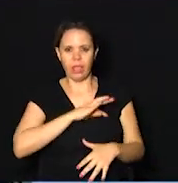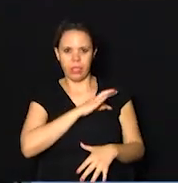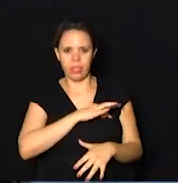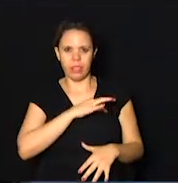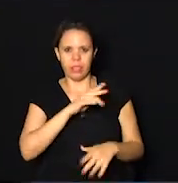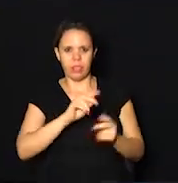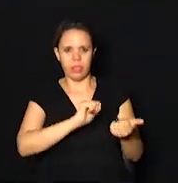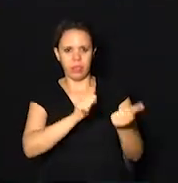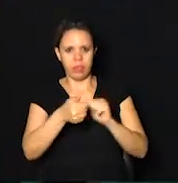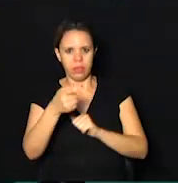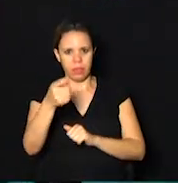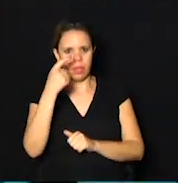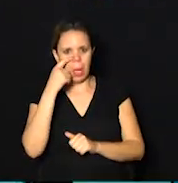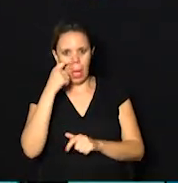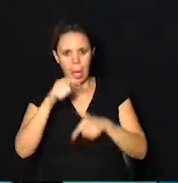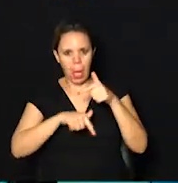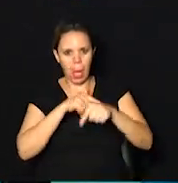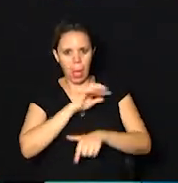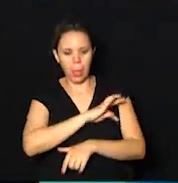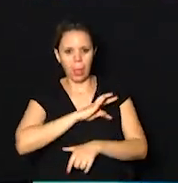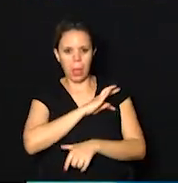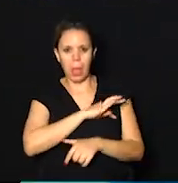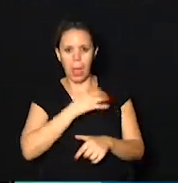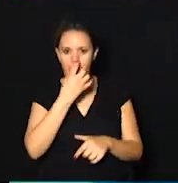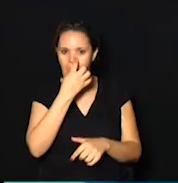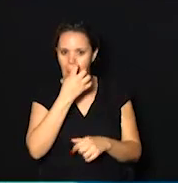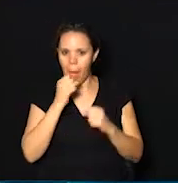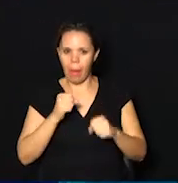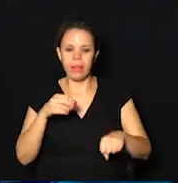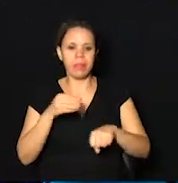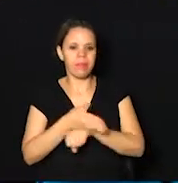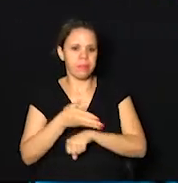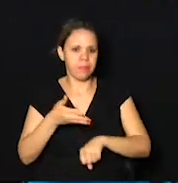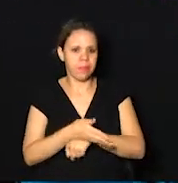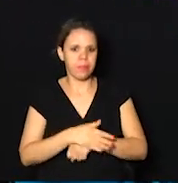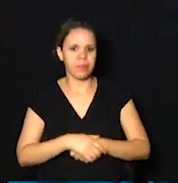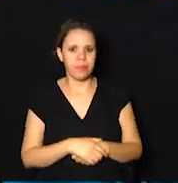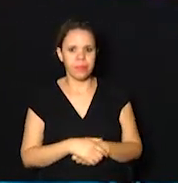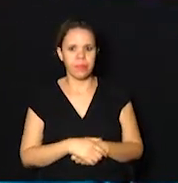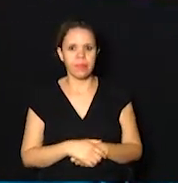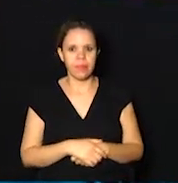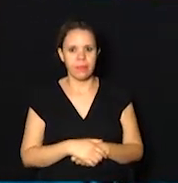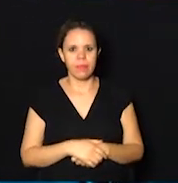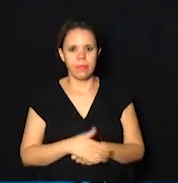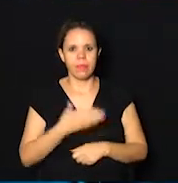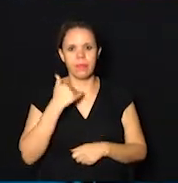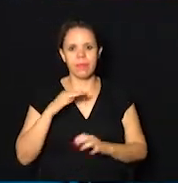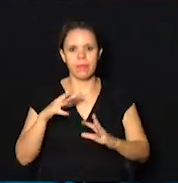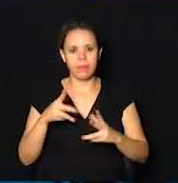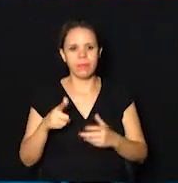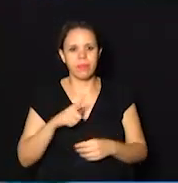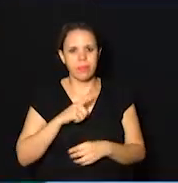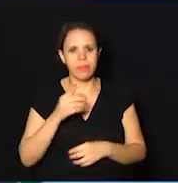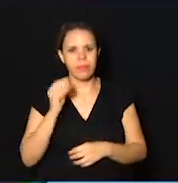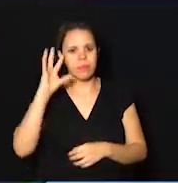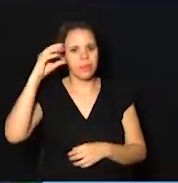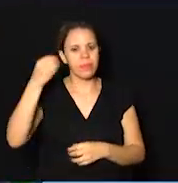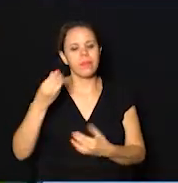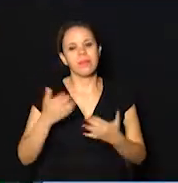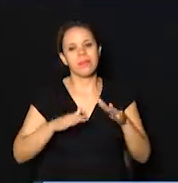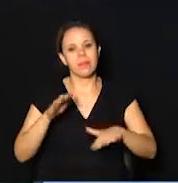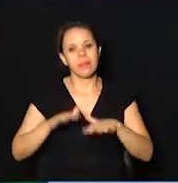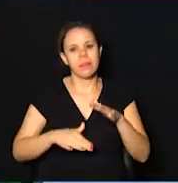como técnico mas os jogadores né e você atuando como técnico e podendo participar oi e o melhor de tudo é que eu tive o